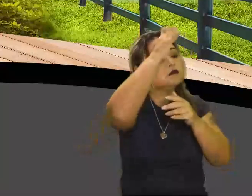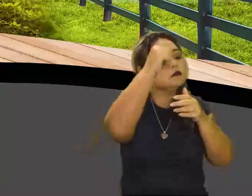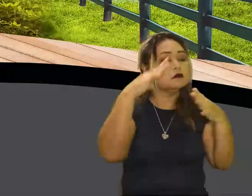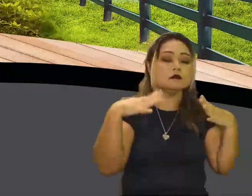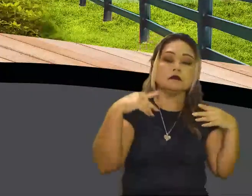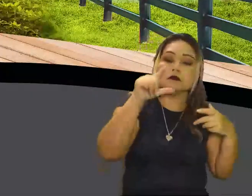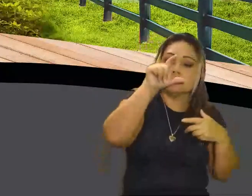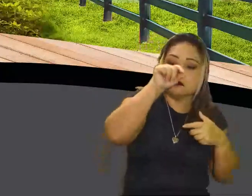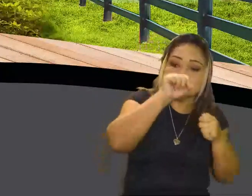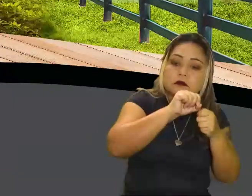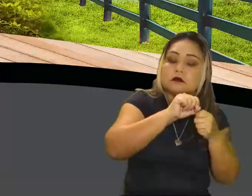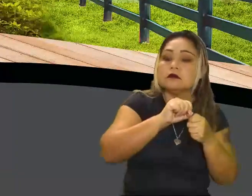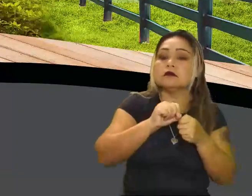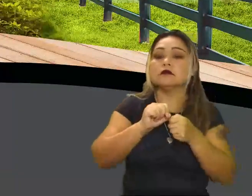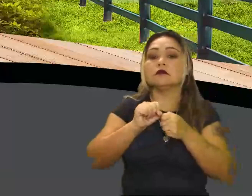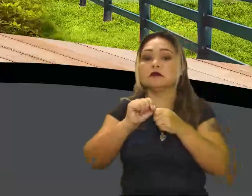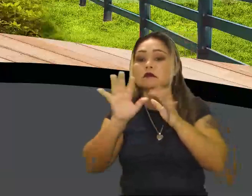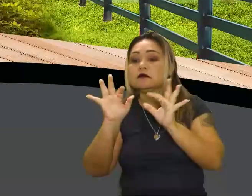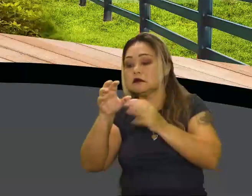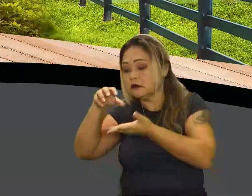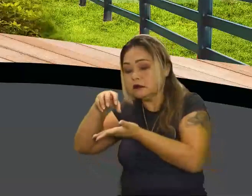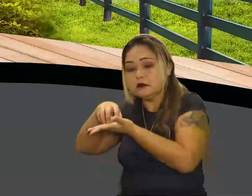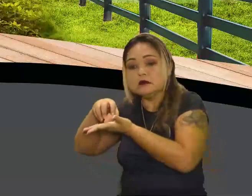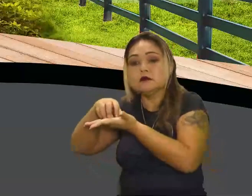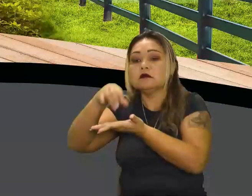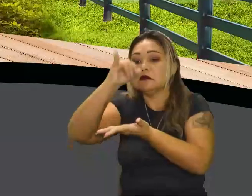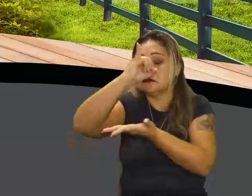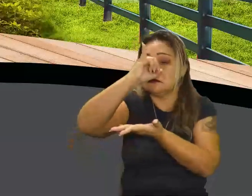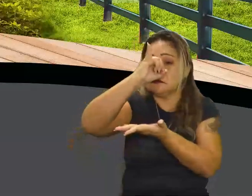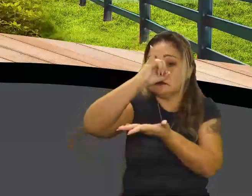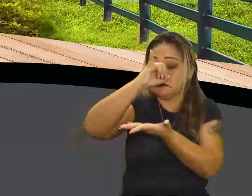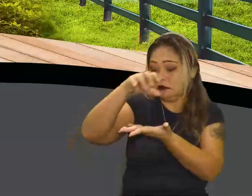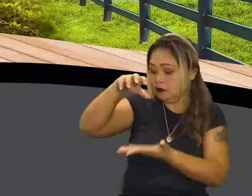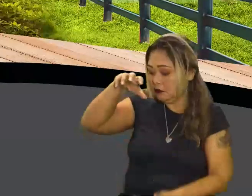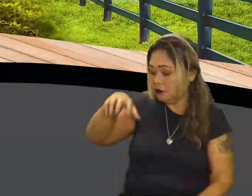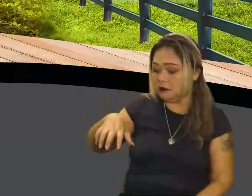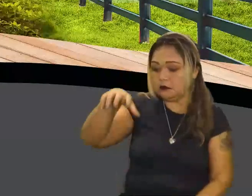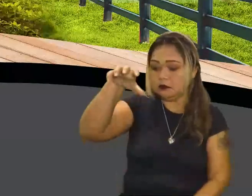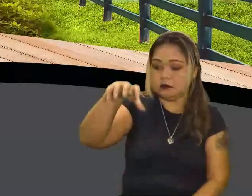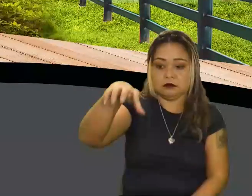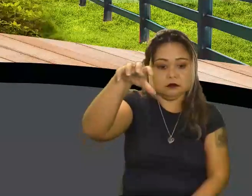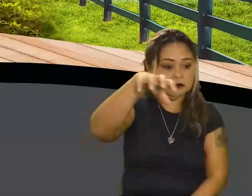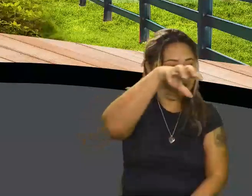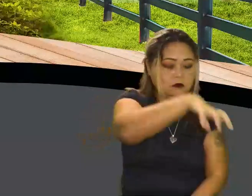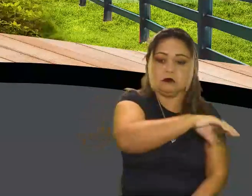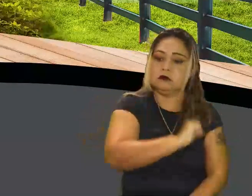avicultura, a instalação da suíno, ela tem vários setores.